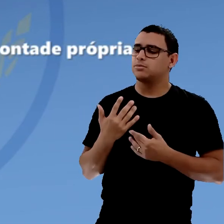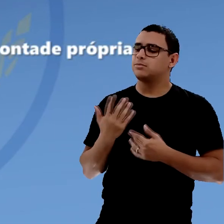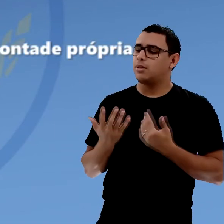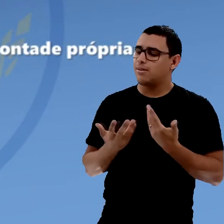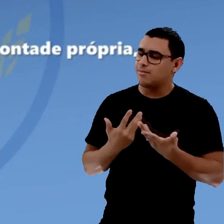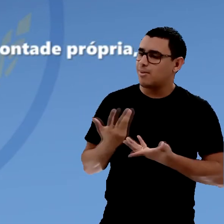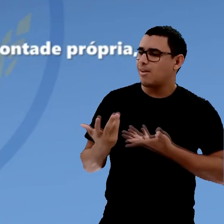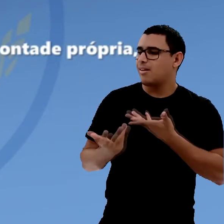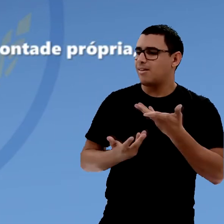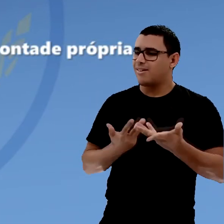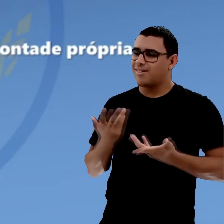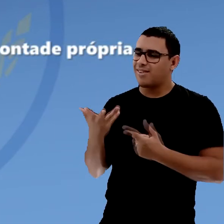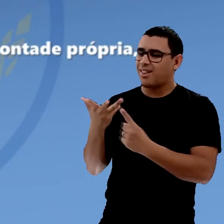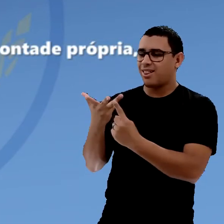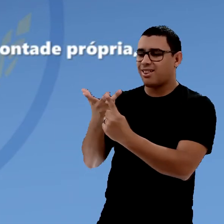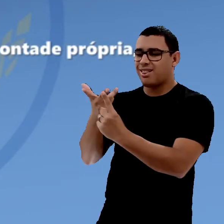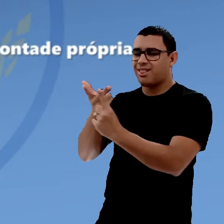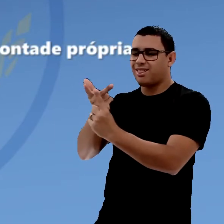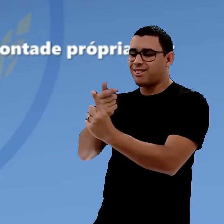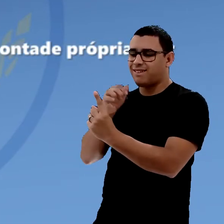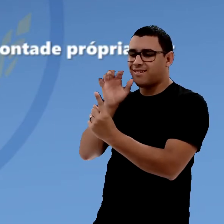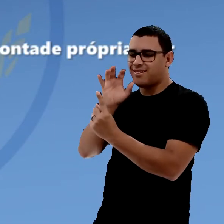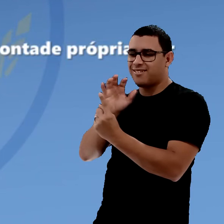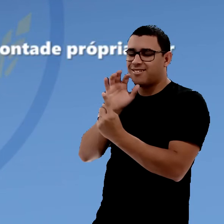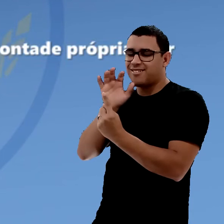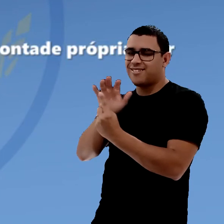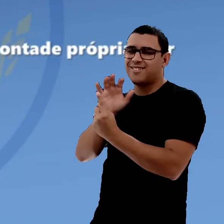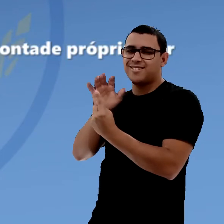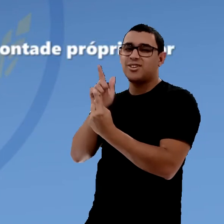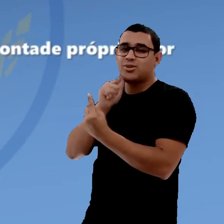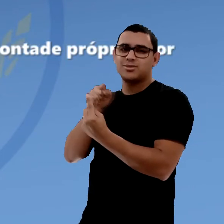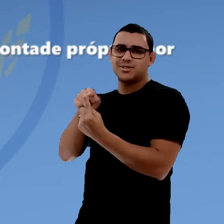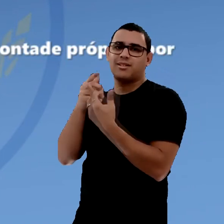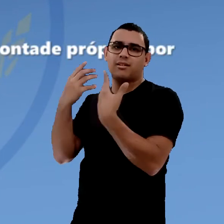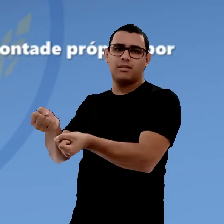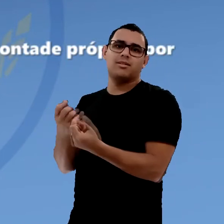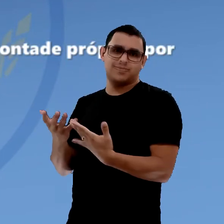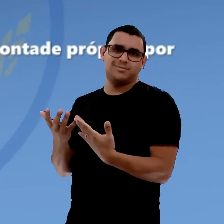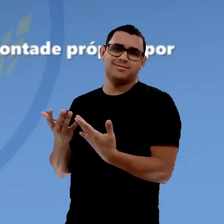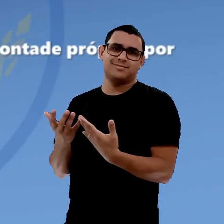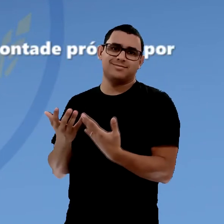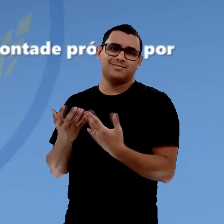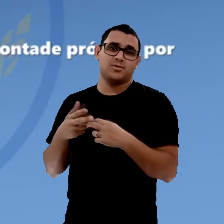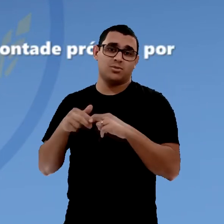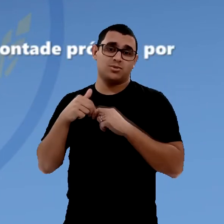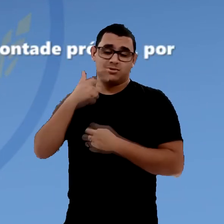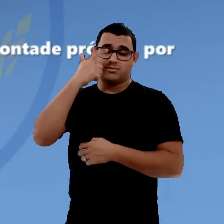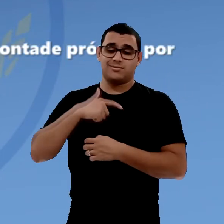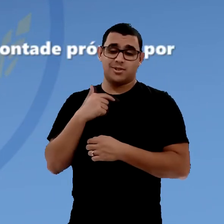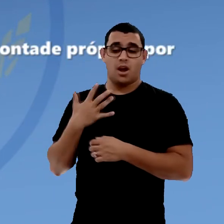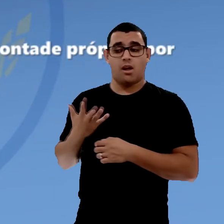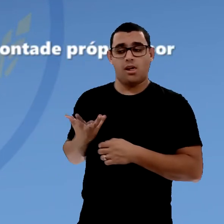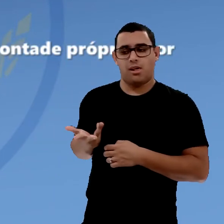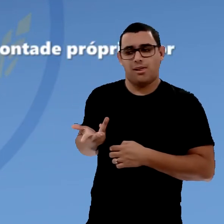a pessoa vai, através do poder da influência, através do elemento da influência, vai fazer com que a